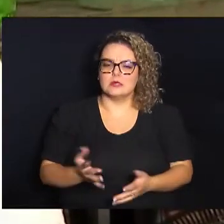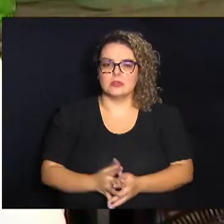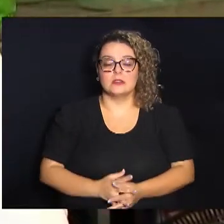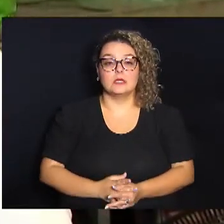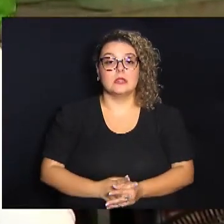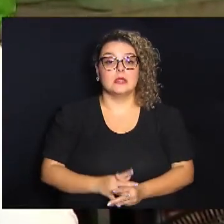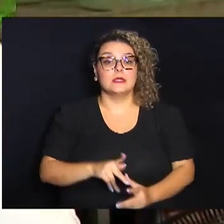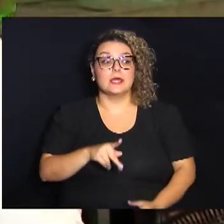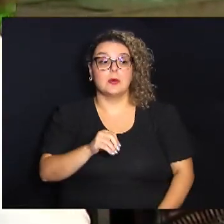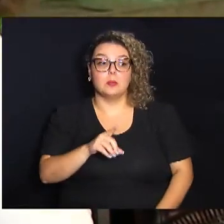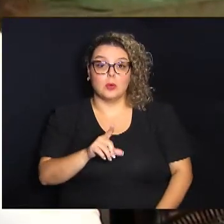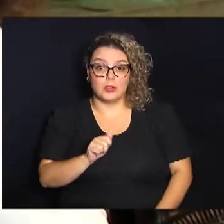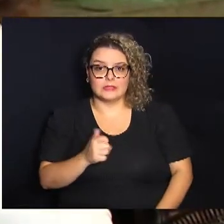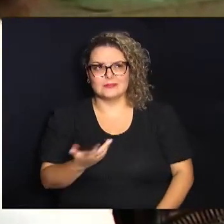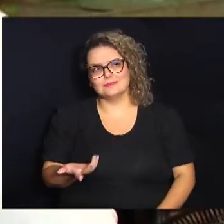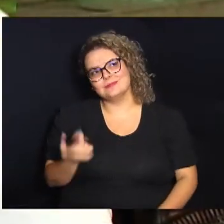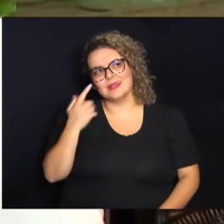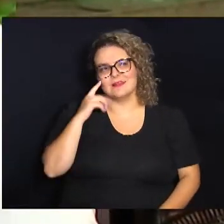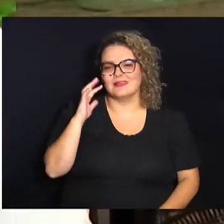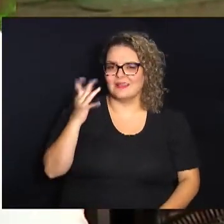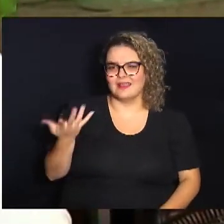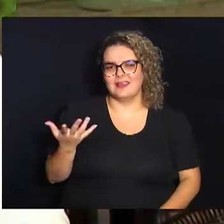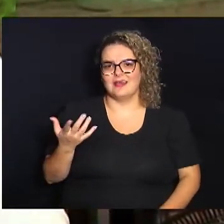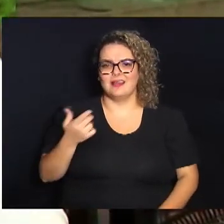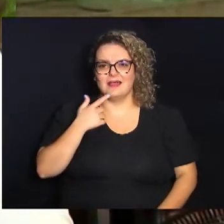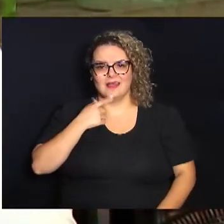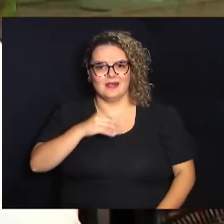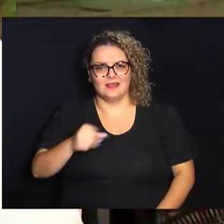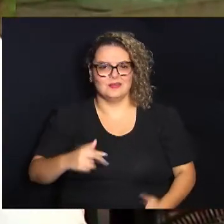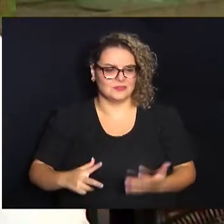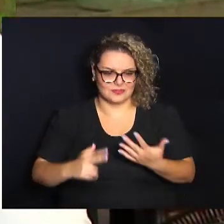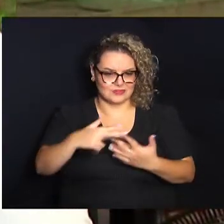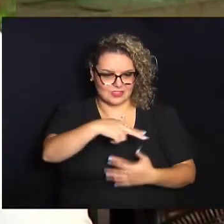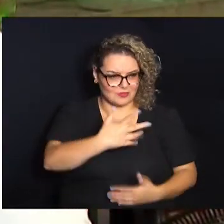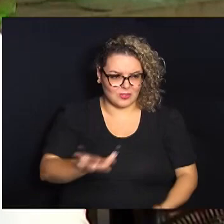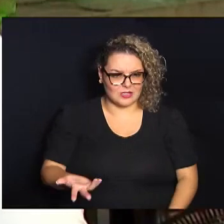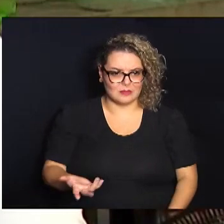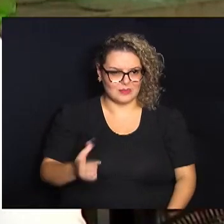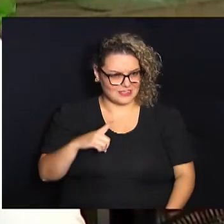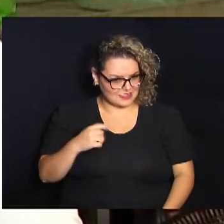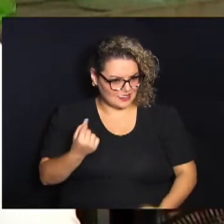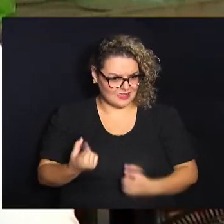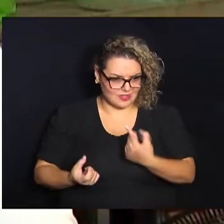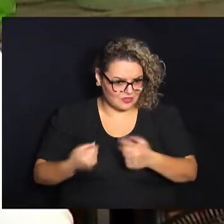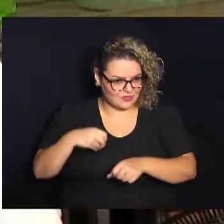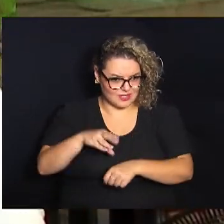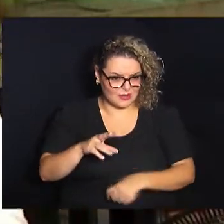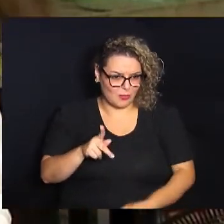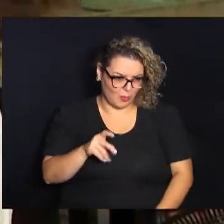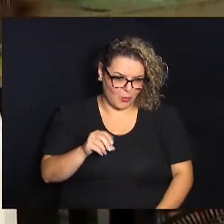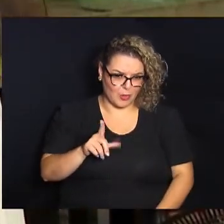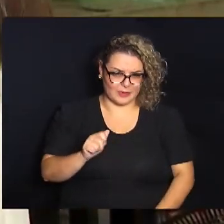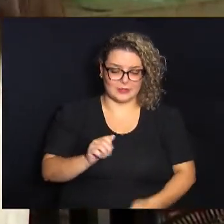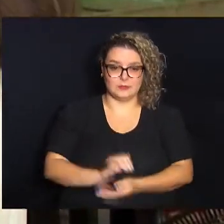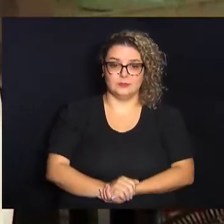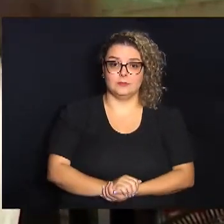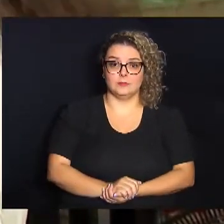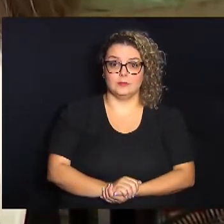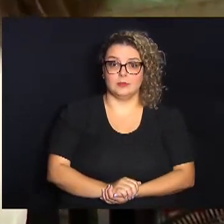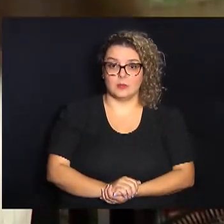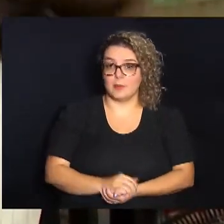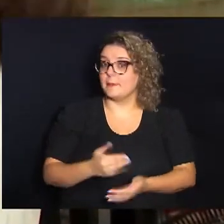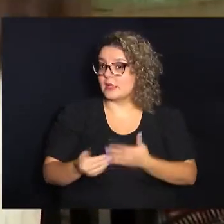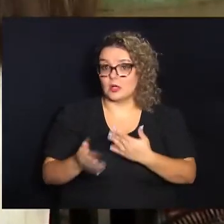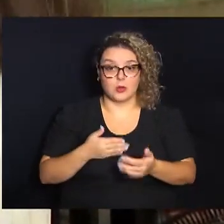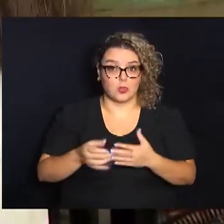poda, a gente pensa, é tempero, a gente já poda naturalmente, né? Mas tem alguma dica sobre poda? Poda para qualquer